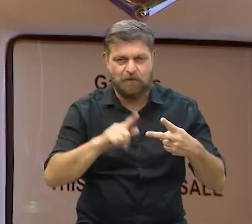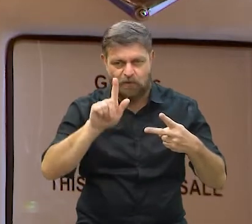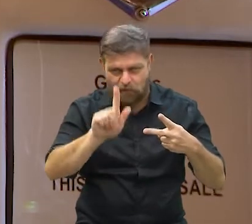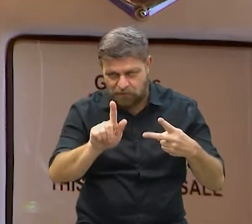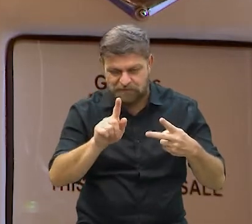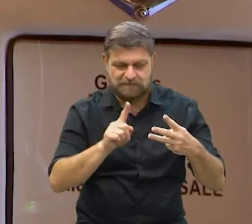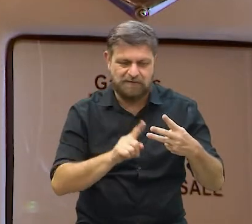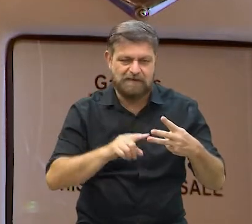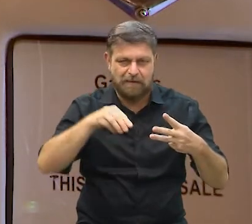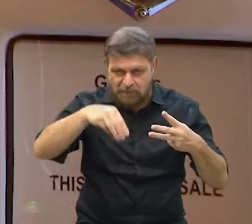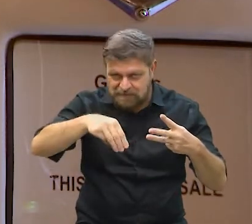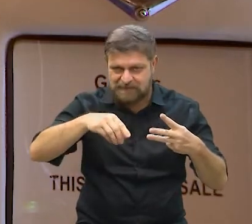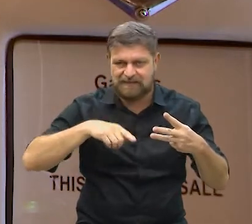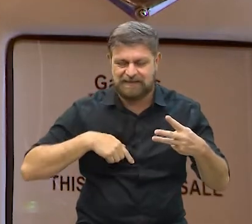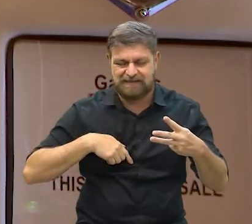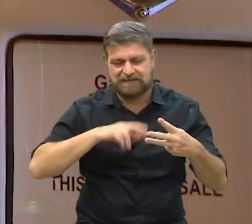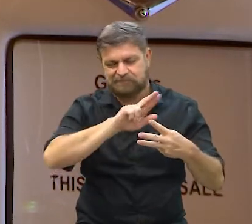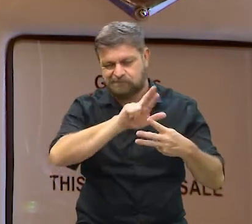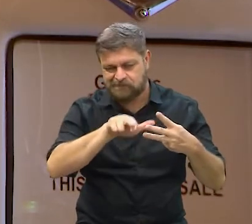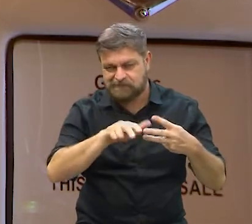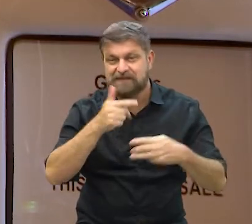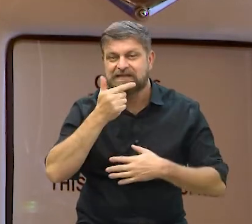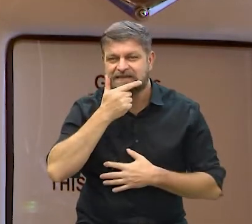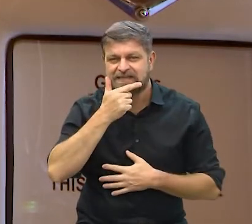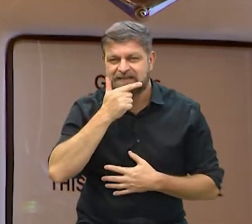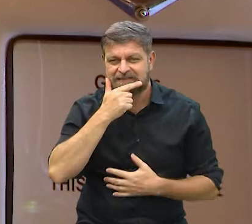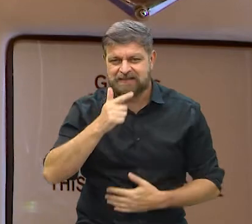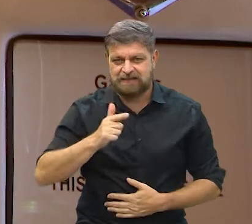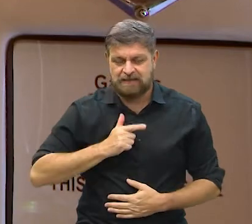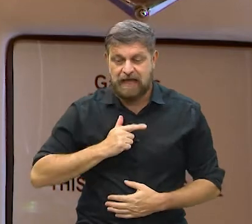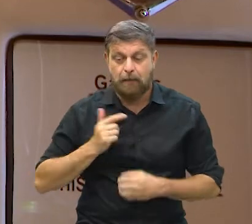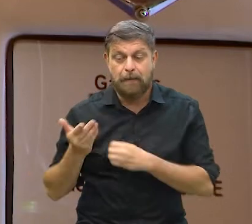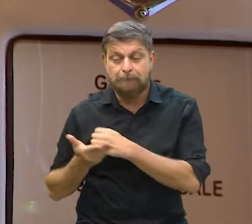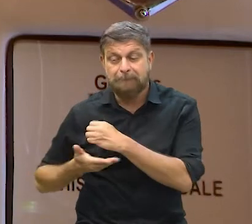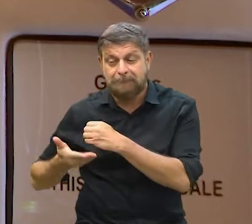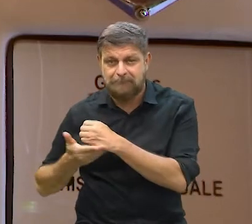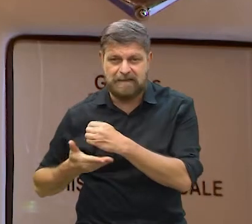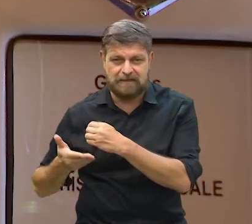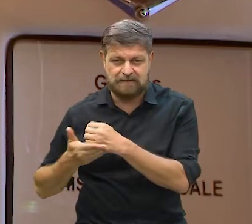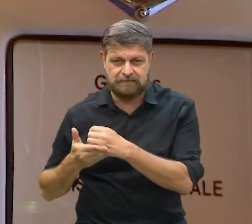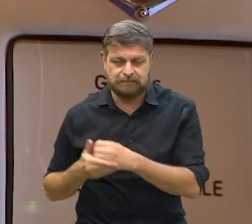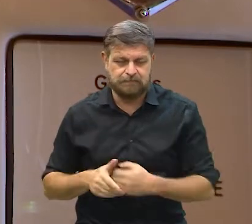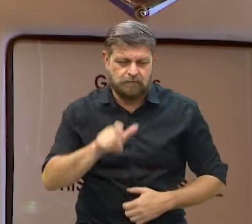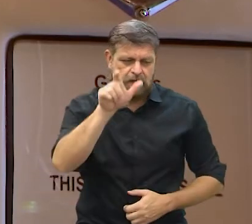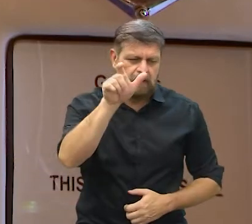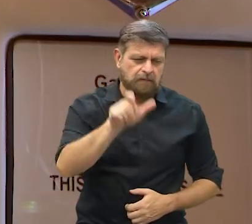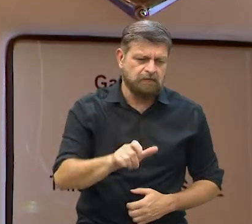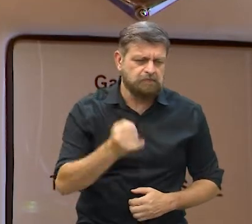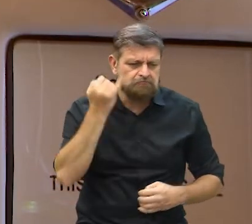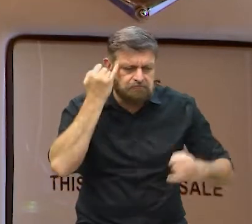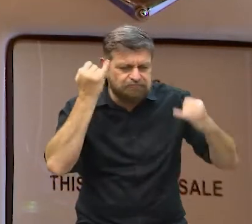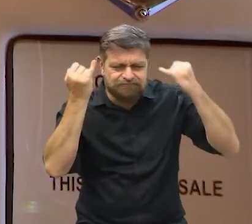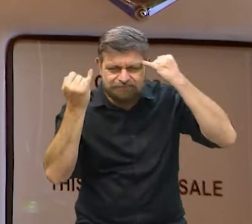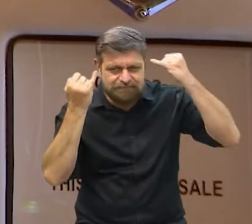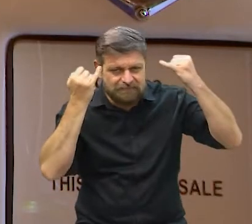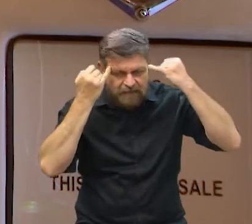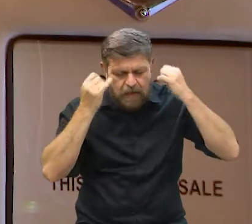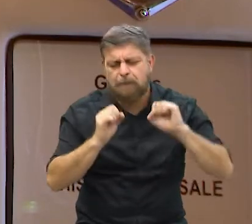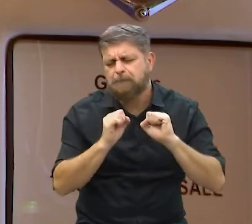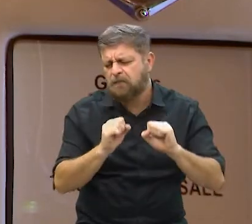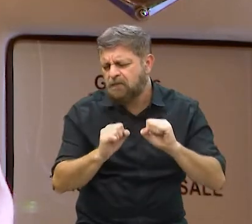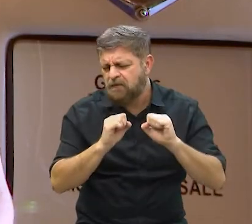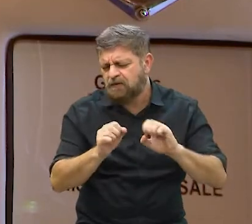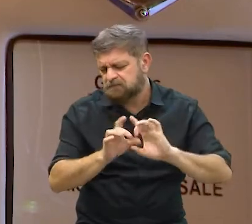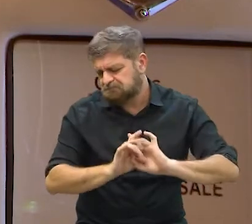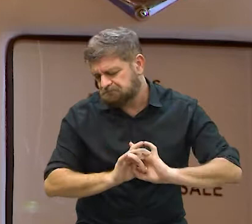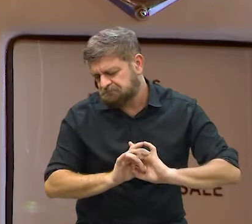gorgonzola, enfim. Esse molho é mais uma base, né? Então se a pessoa quiser inventar mais alguma coisa, ela pode inventar,